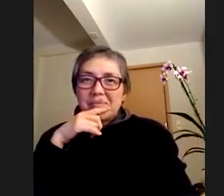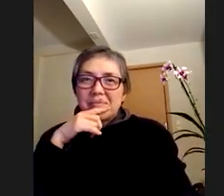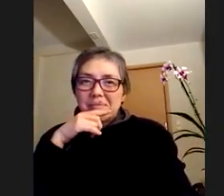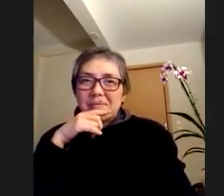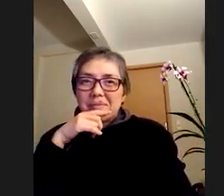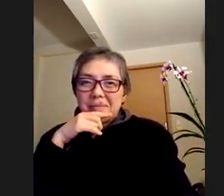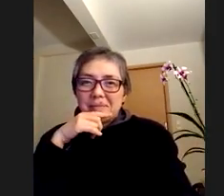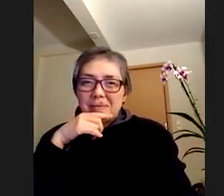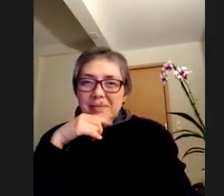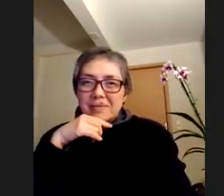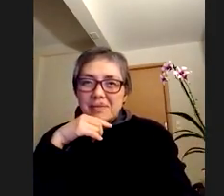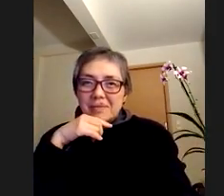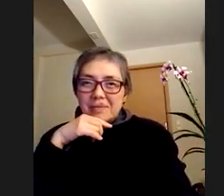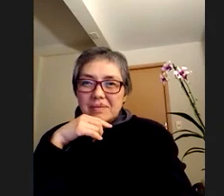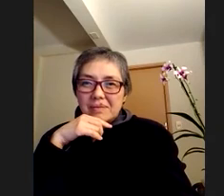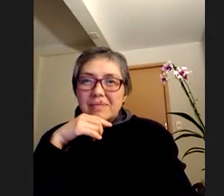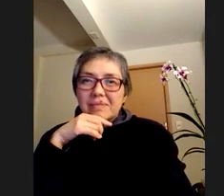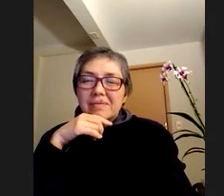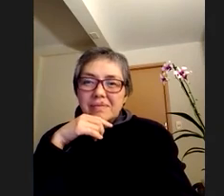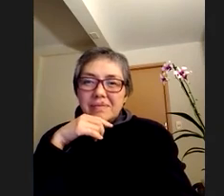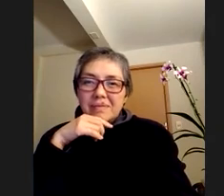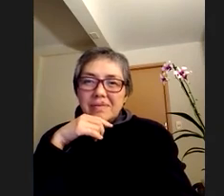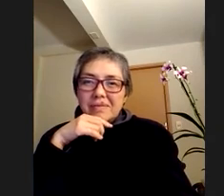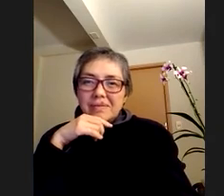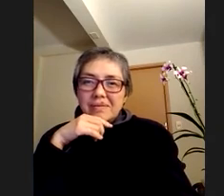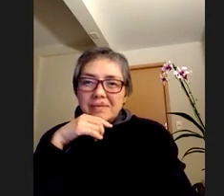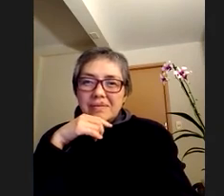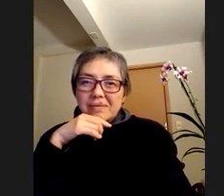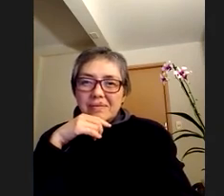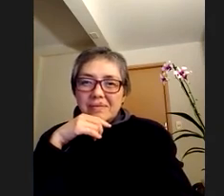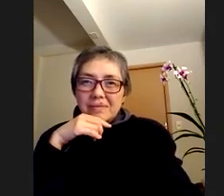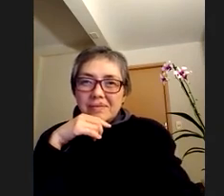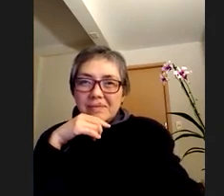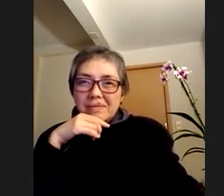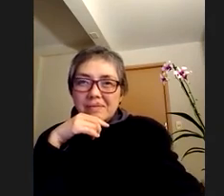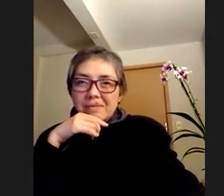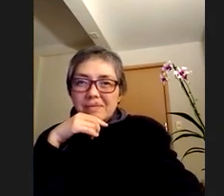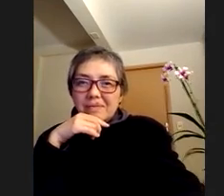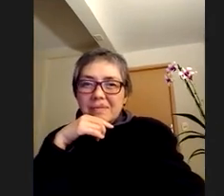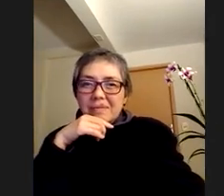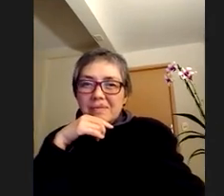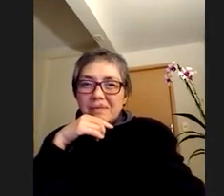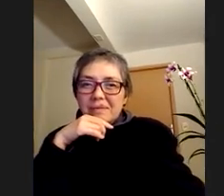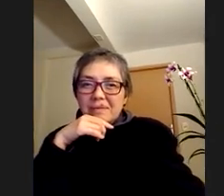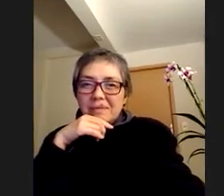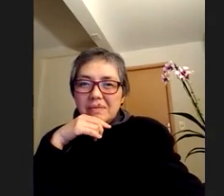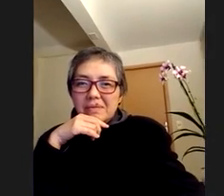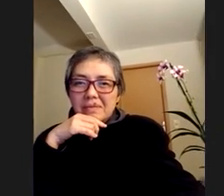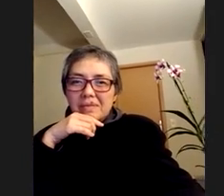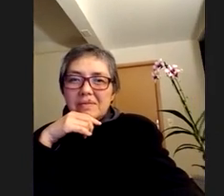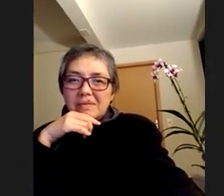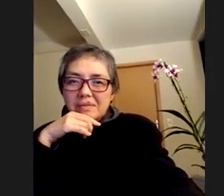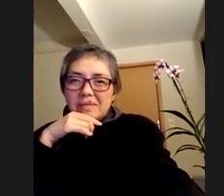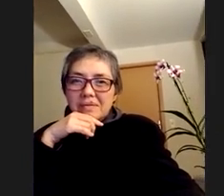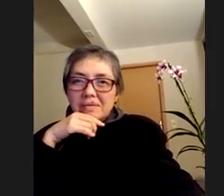mim. Então, diante das dificuldades... Peço desculpas. Diante das dificuldades da Paula...